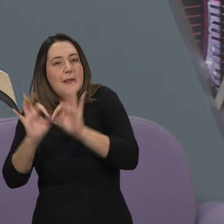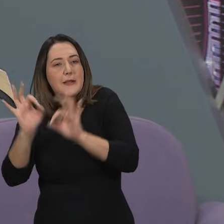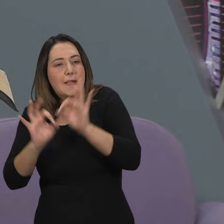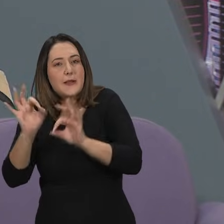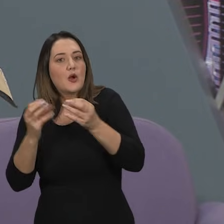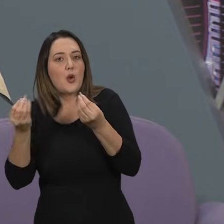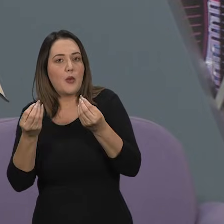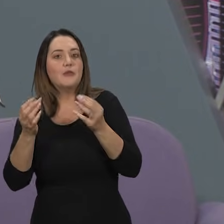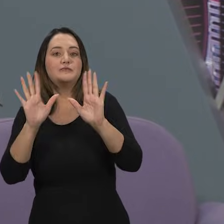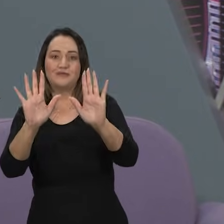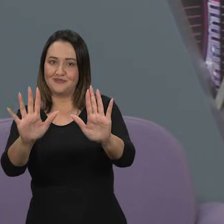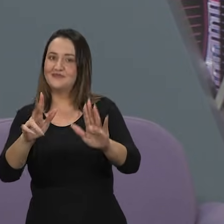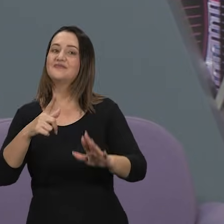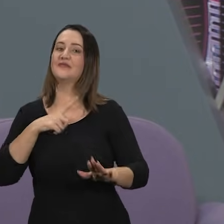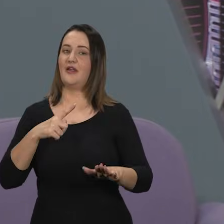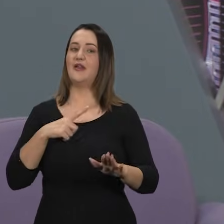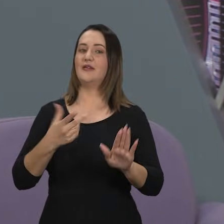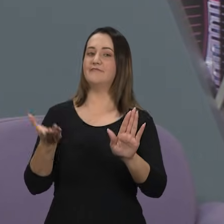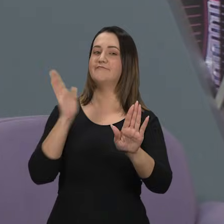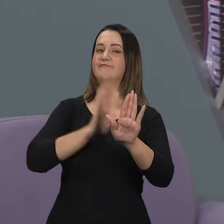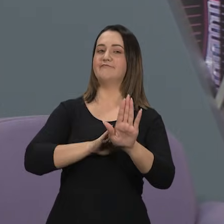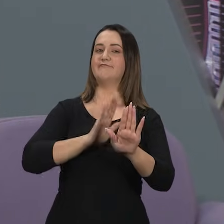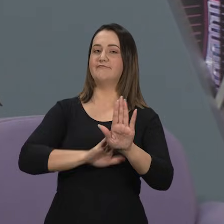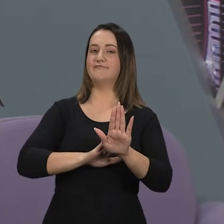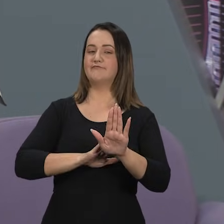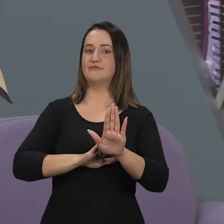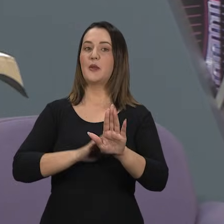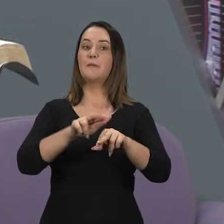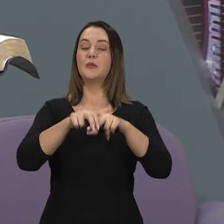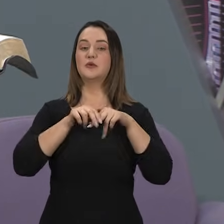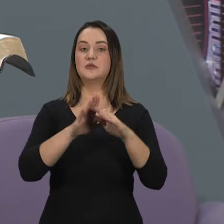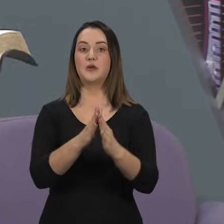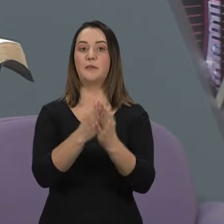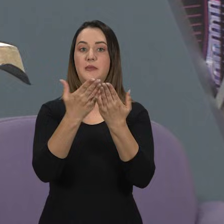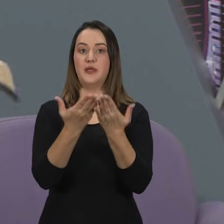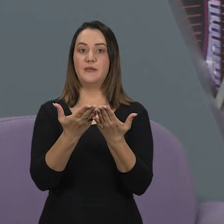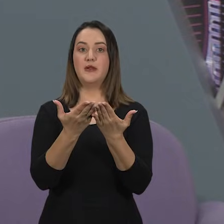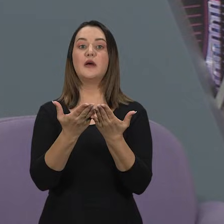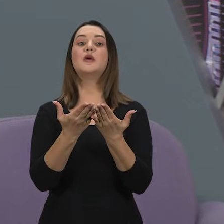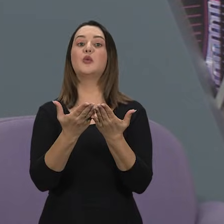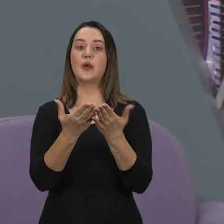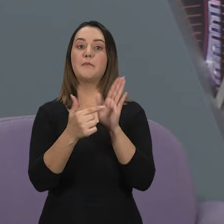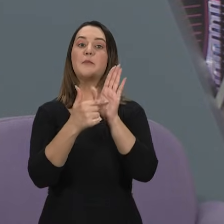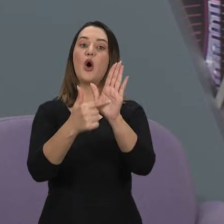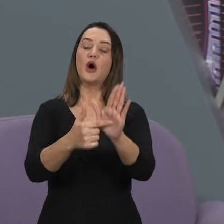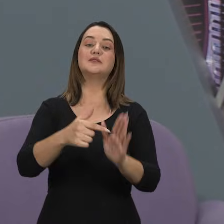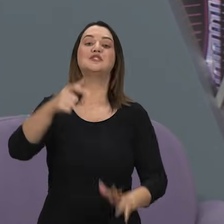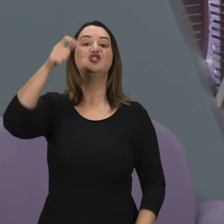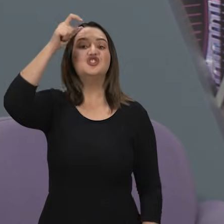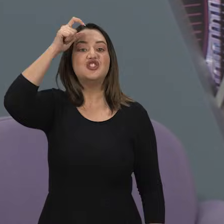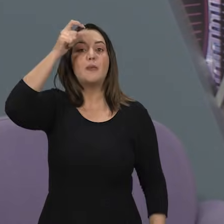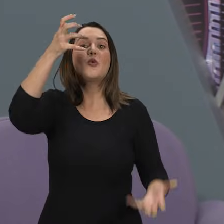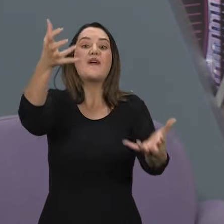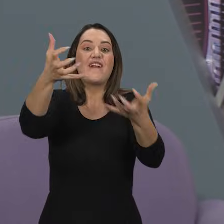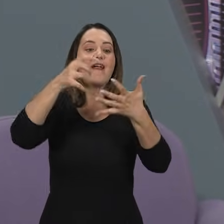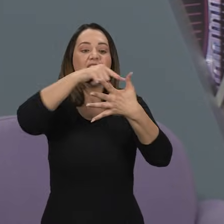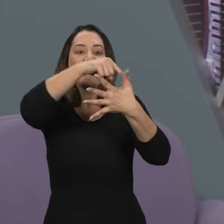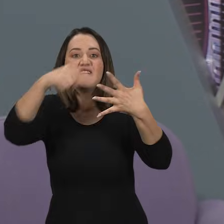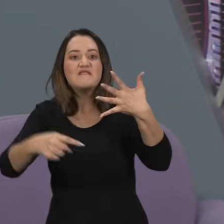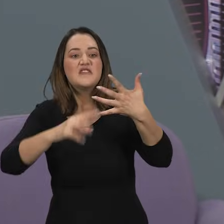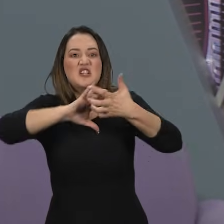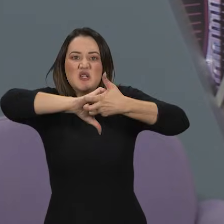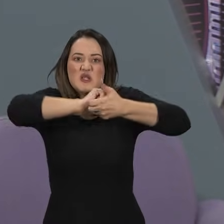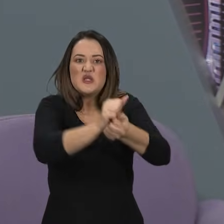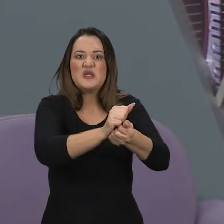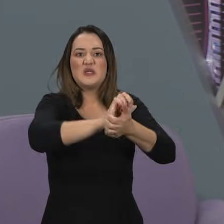daqui? Claro, aí que entra a artimanha do inimigo. Por isso a Bíblia revela que o diabo quer lançar a verdade